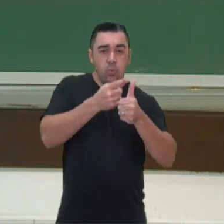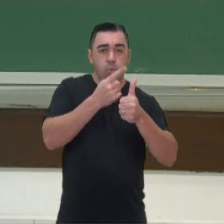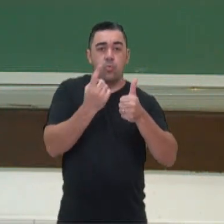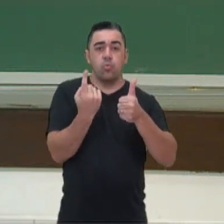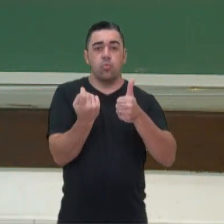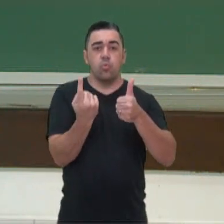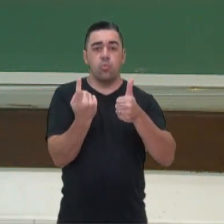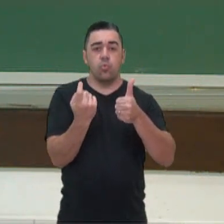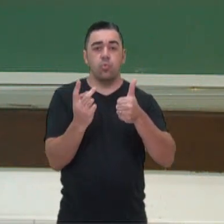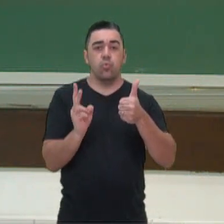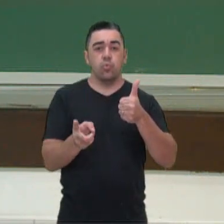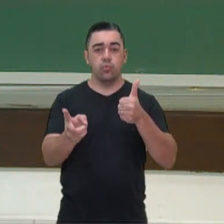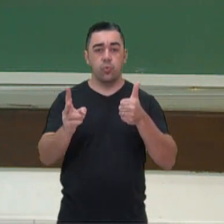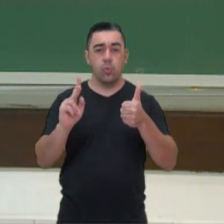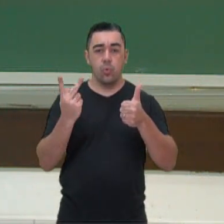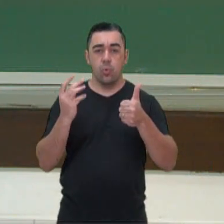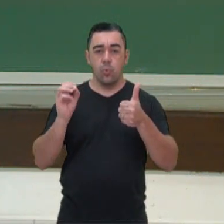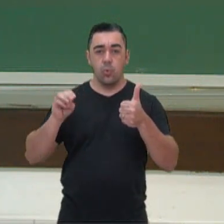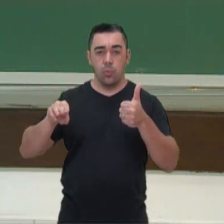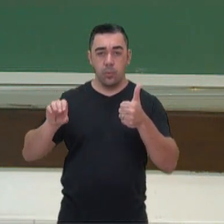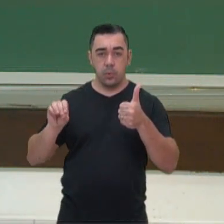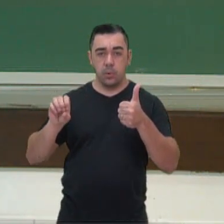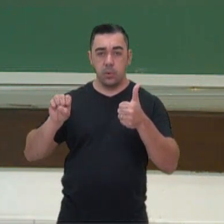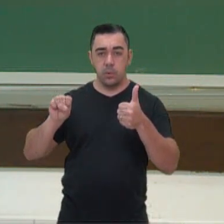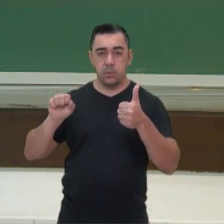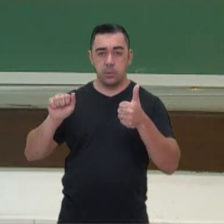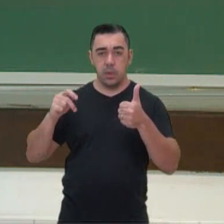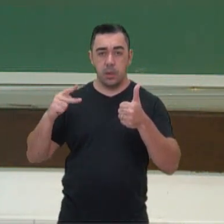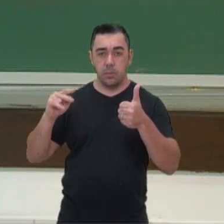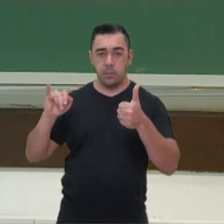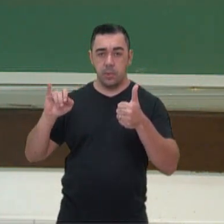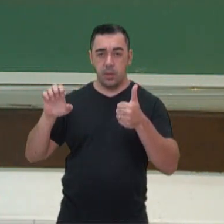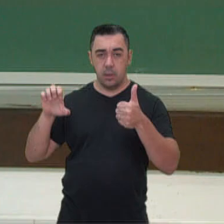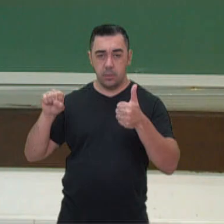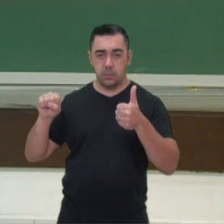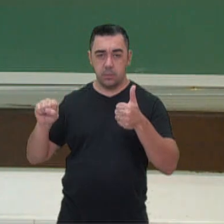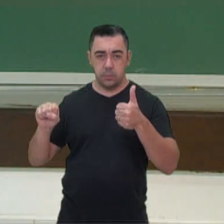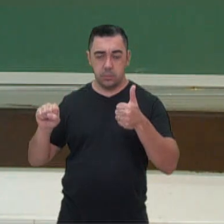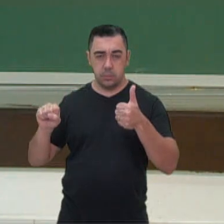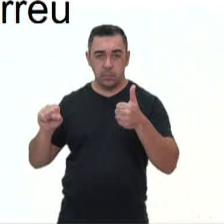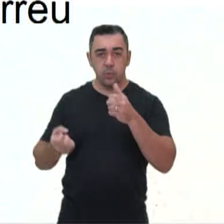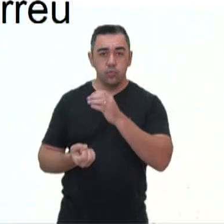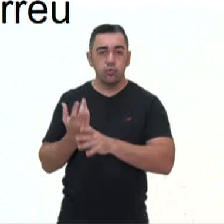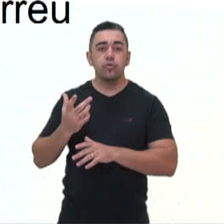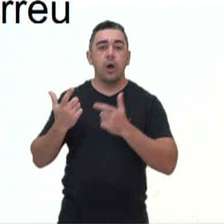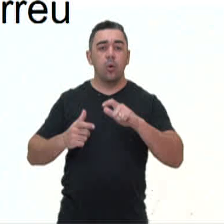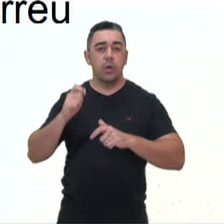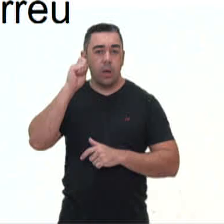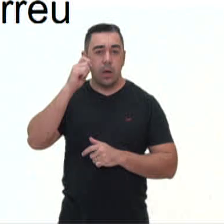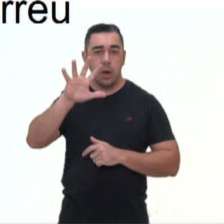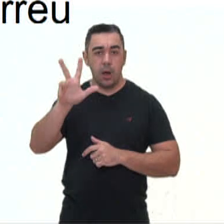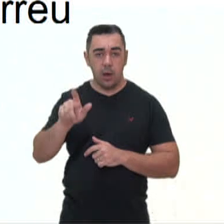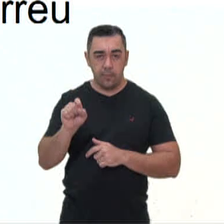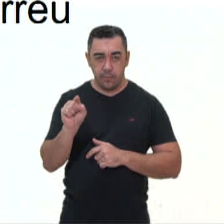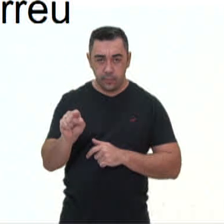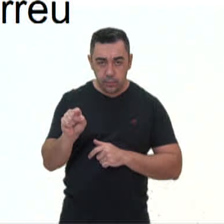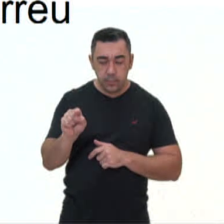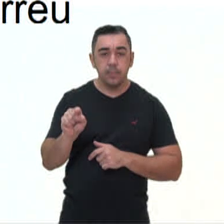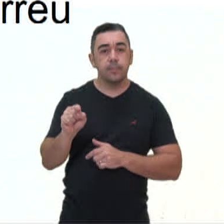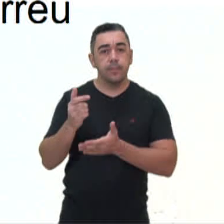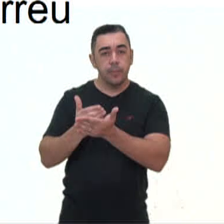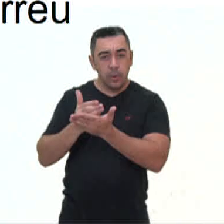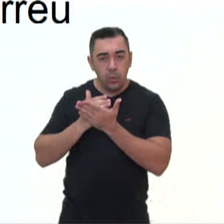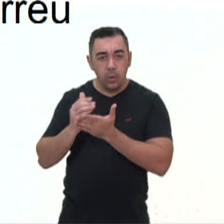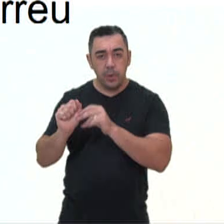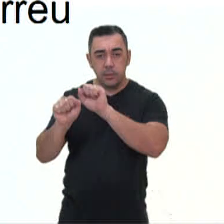o que ficou pela sua, abre aspas, sapiência. Surge na África e inicia o seu processo